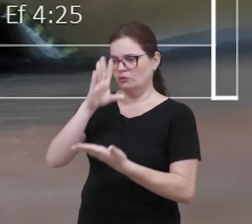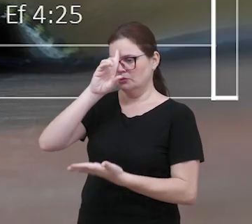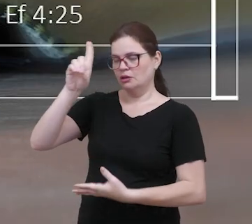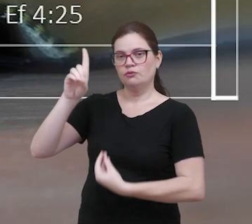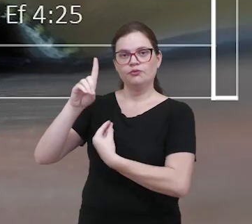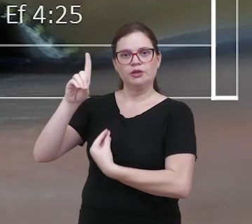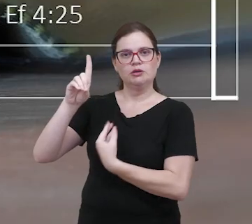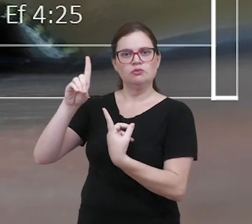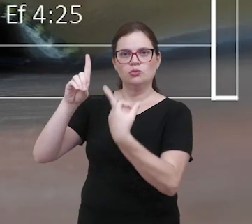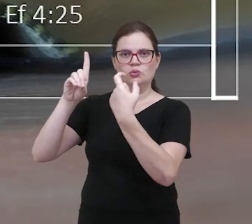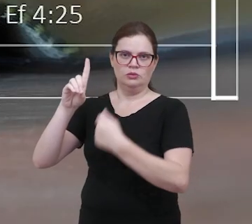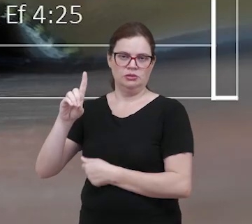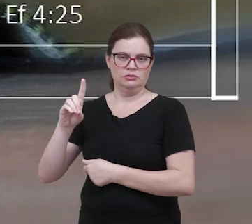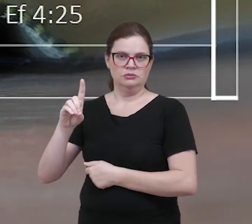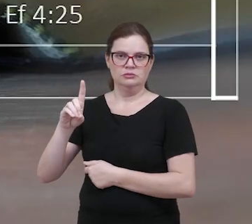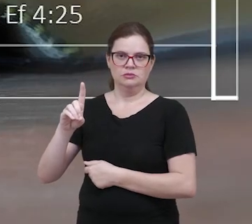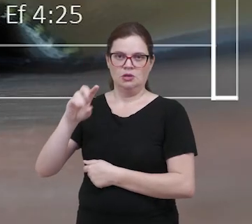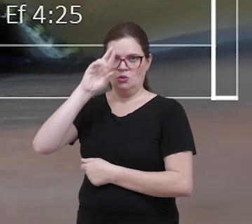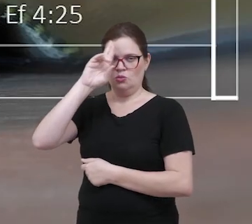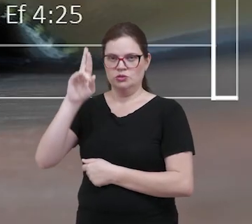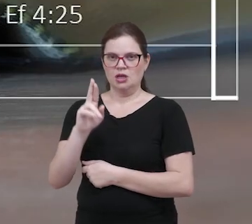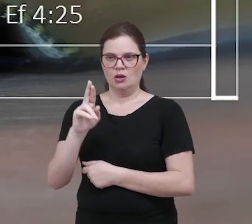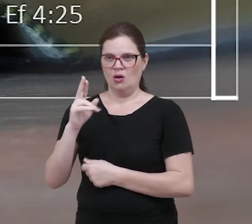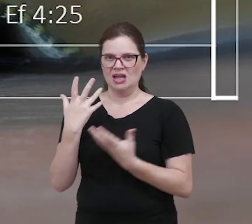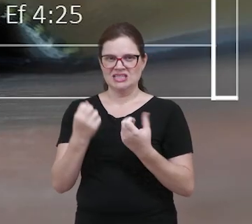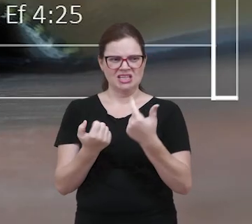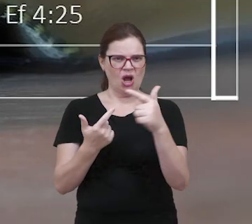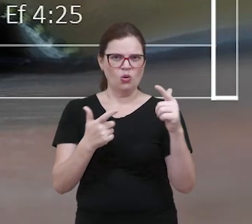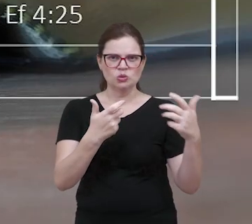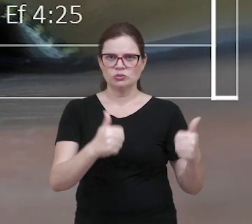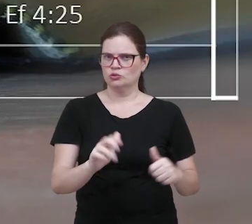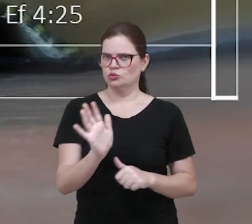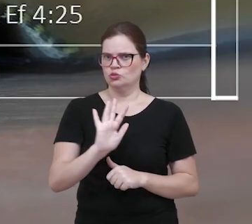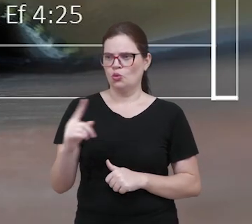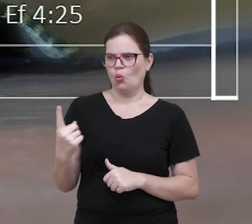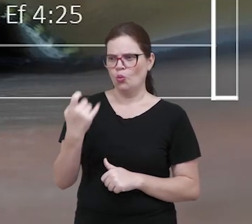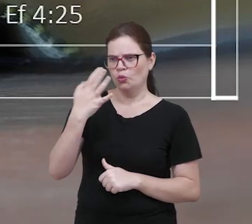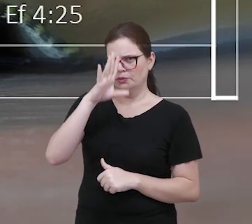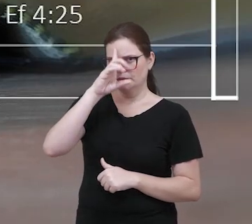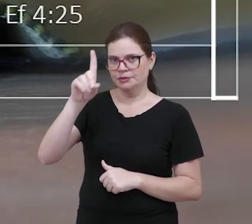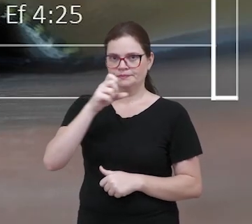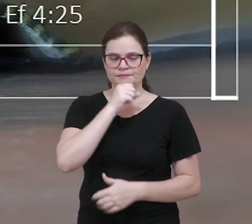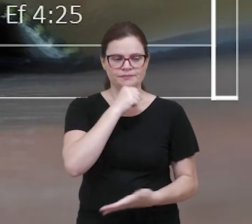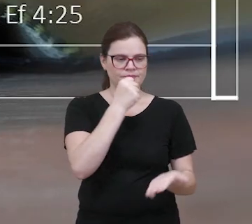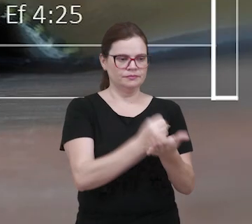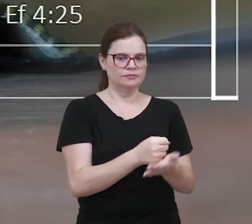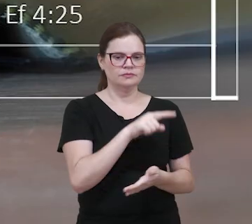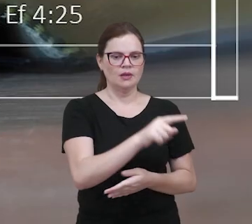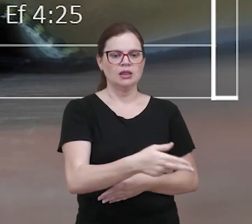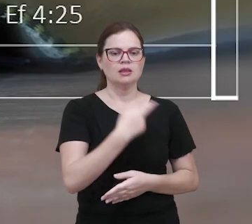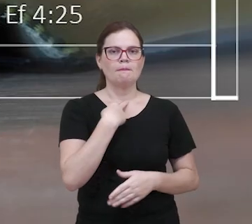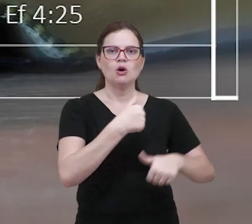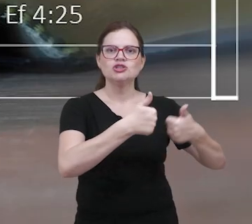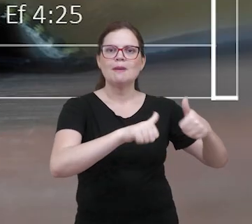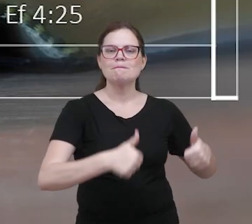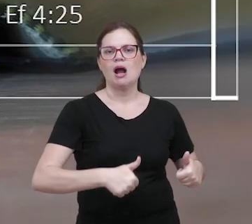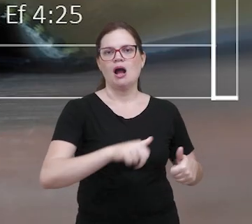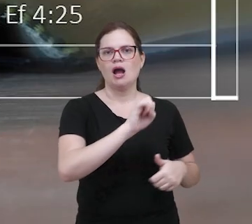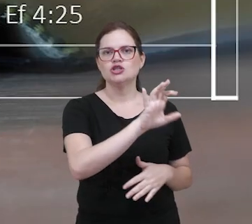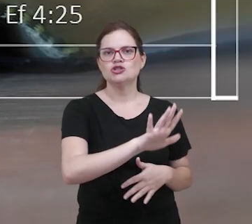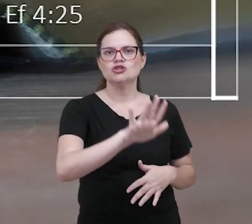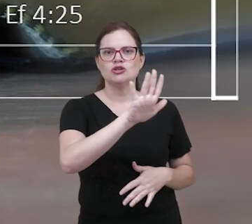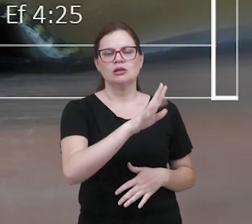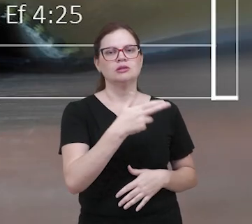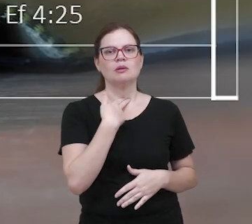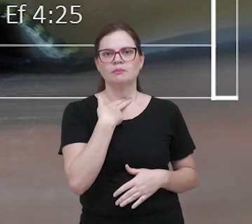Senhor é o nosso Senhor somente. O Senhor não aceita outros, né? No Velho Testamento, não terás imagem de escultura.